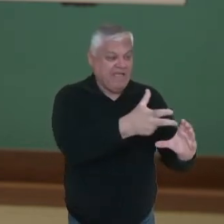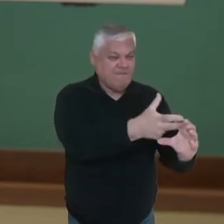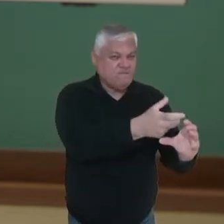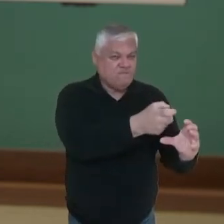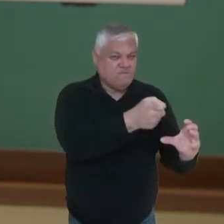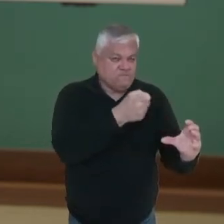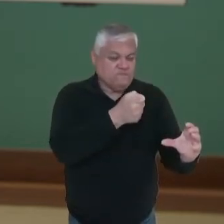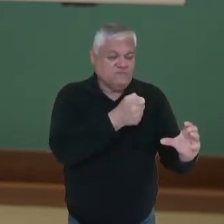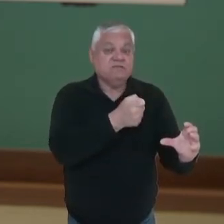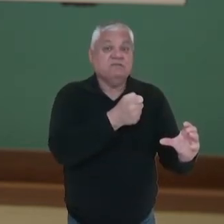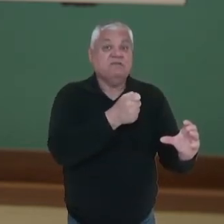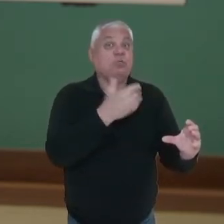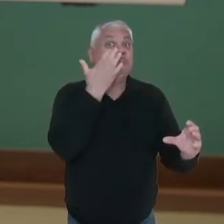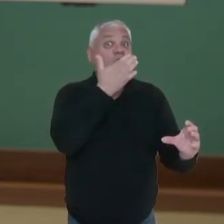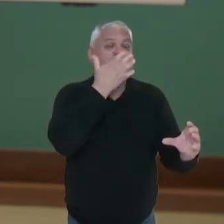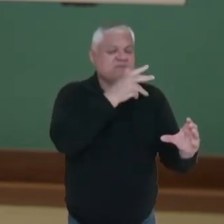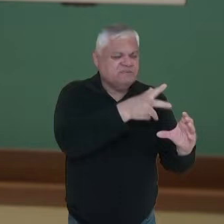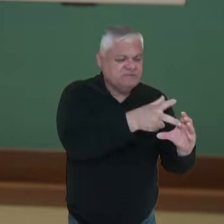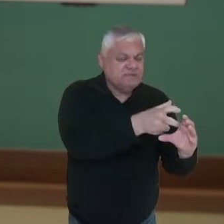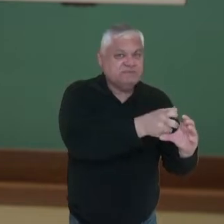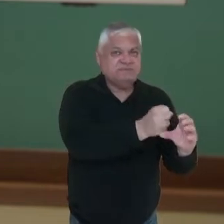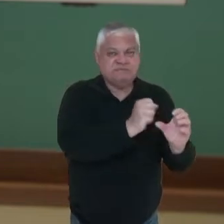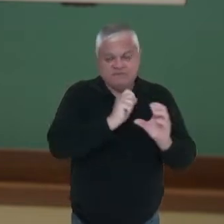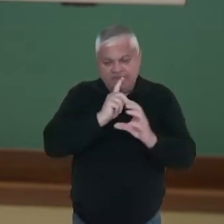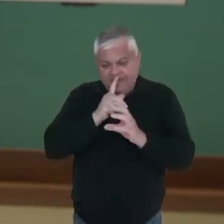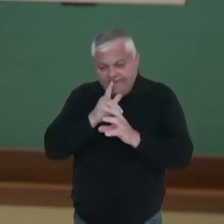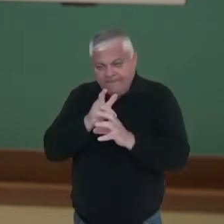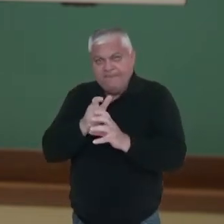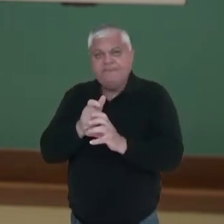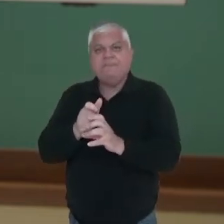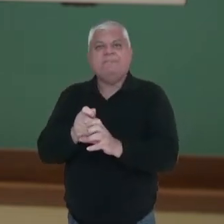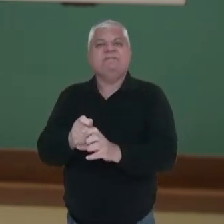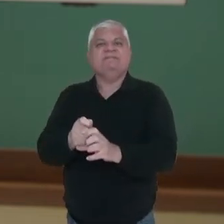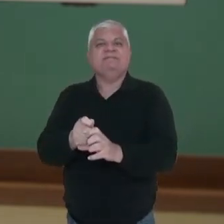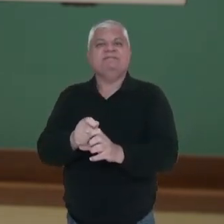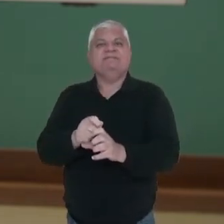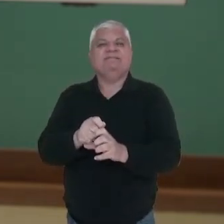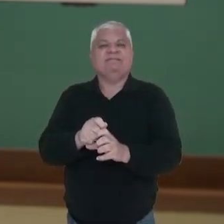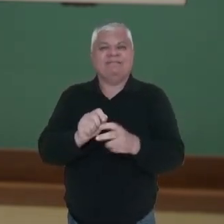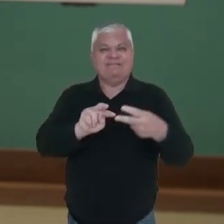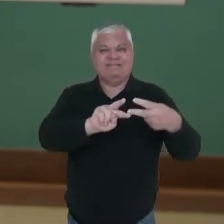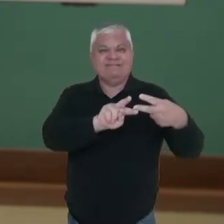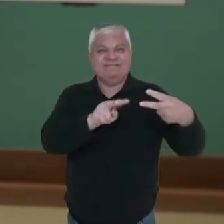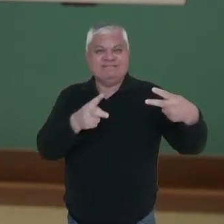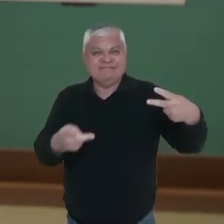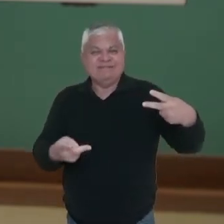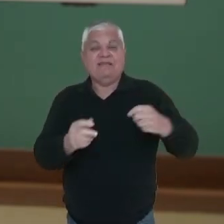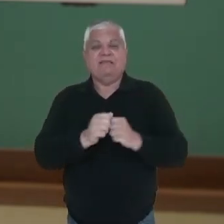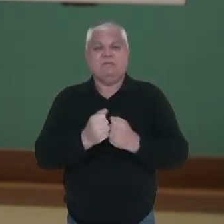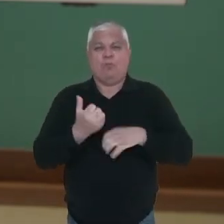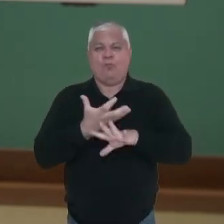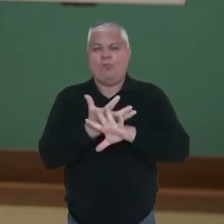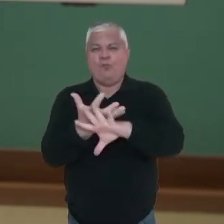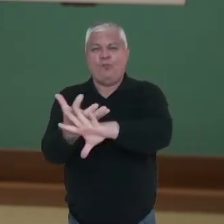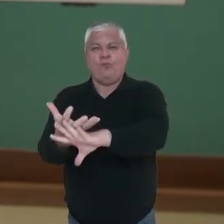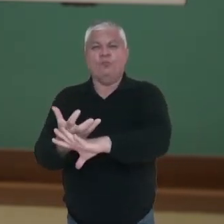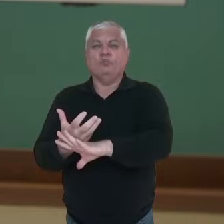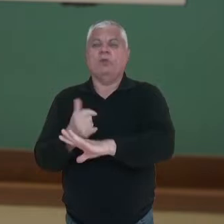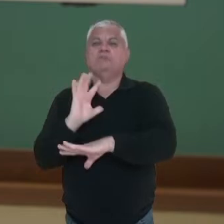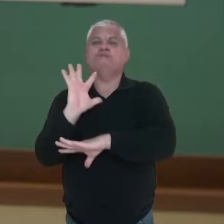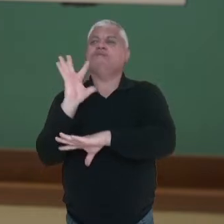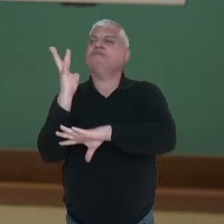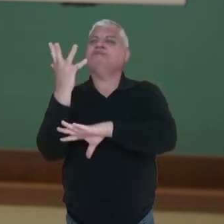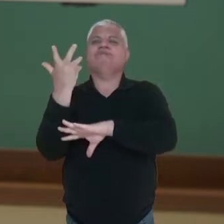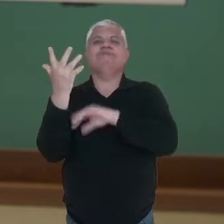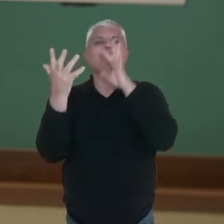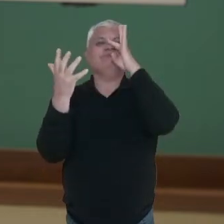coloco em outra planta do meu interesse. Então, essa planta é transgênica, Pode ser resistência a secas, pragas, agrotóxicos,